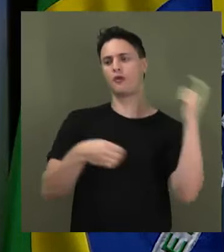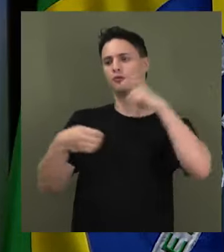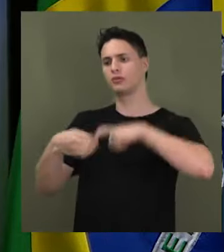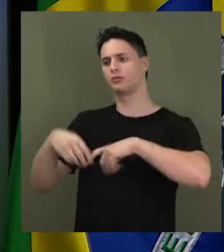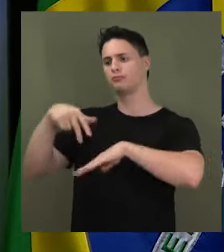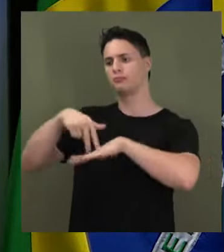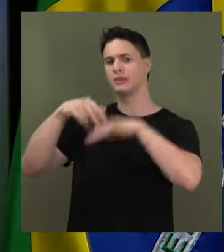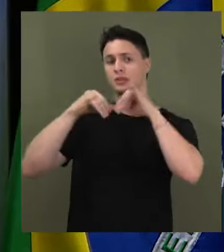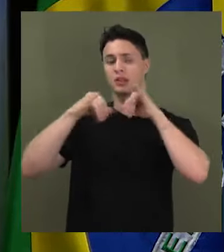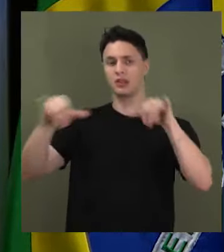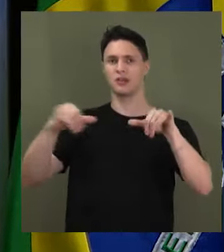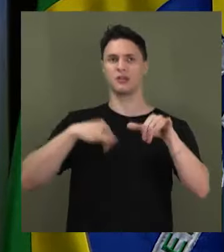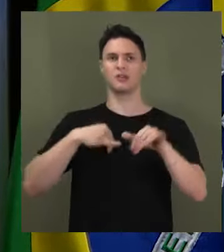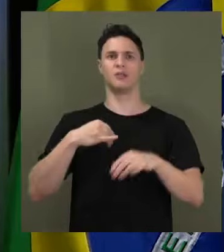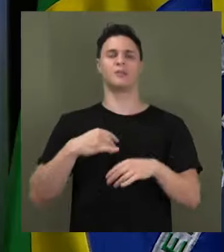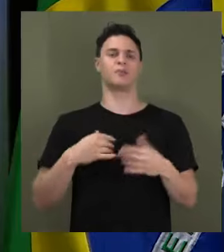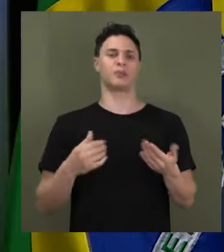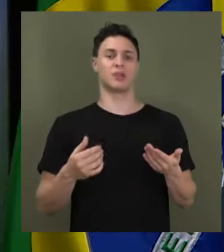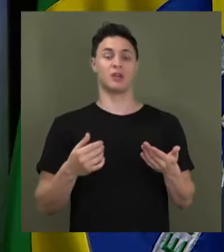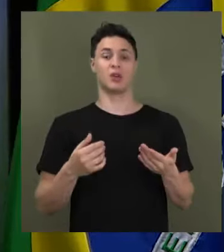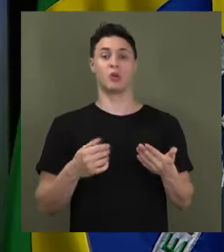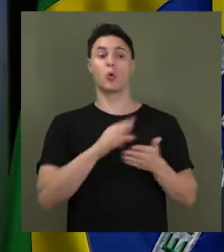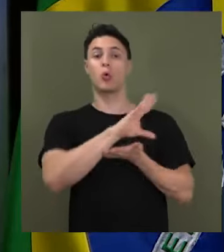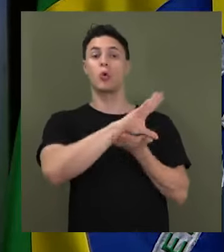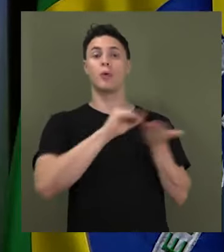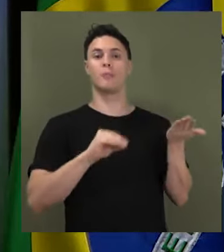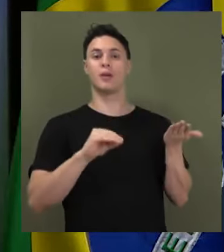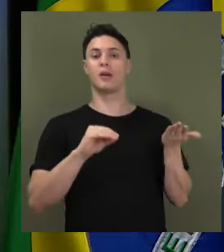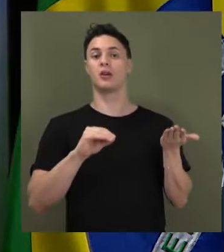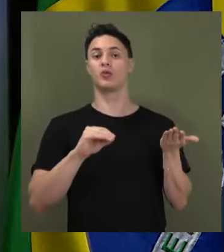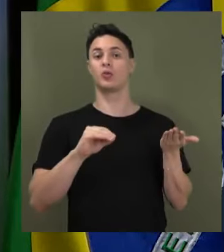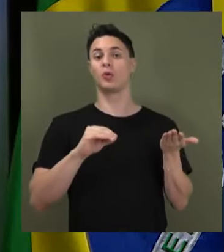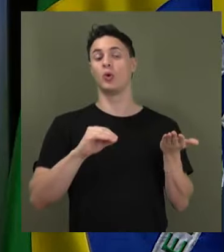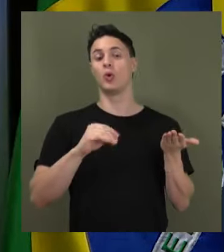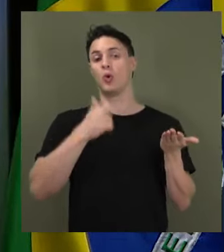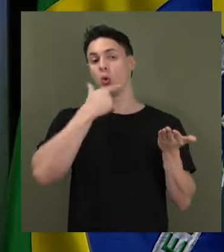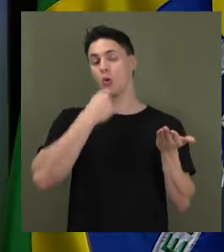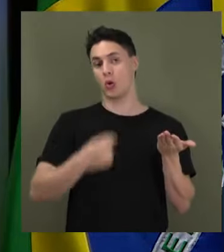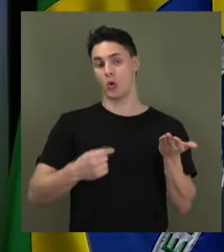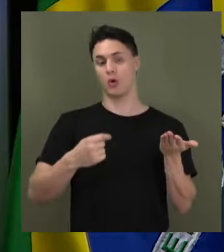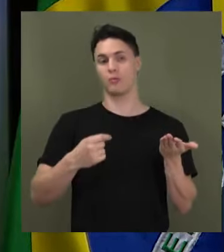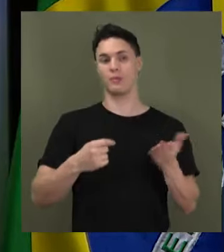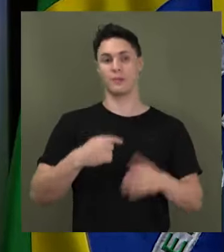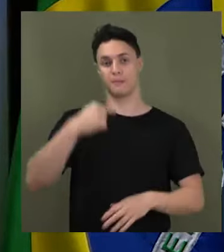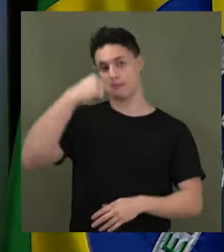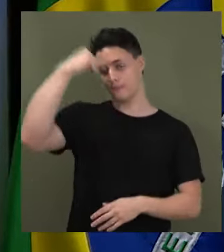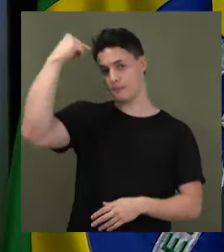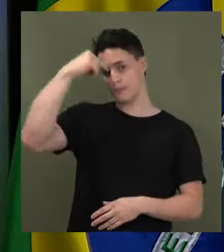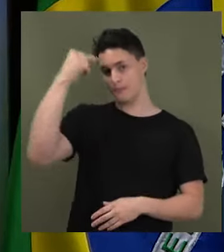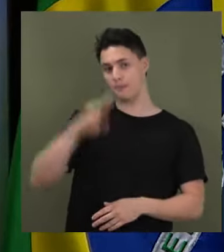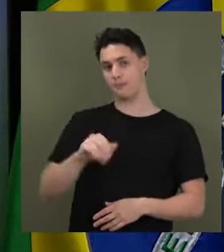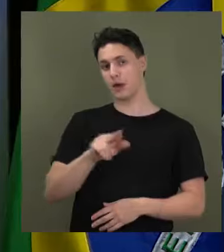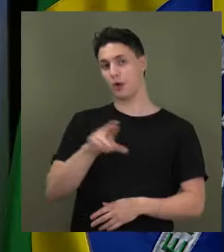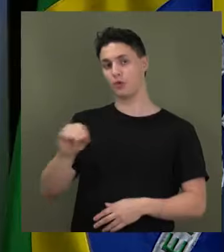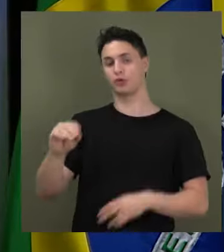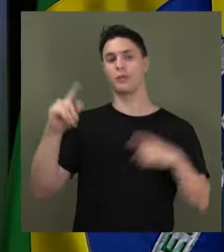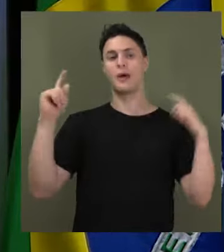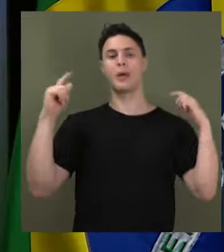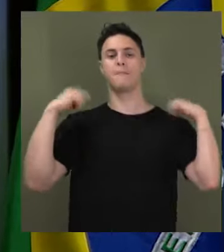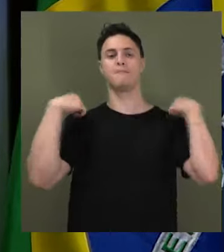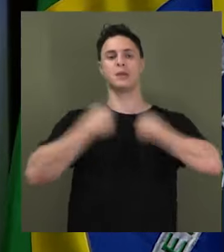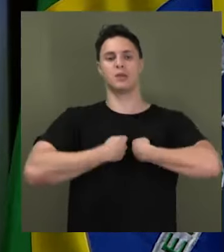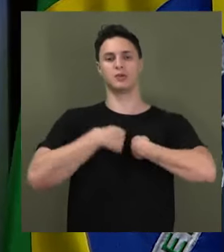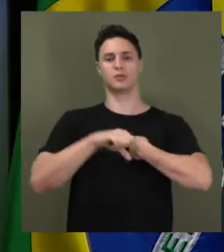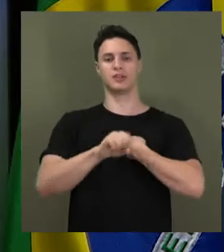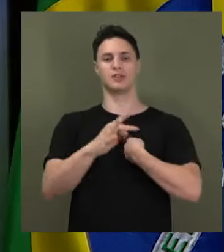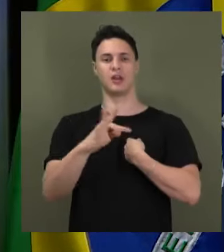reproduzindo uma fala indecorosa do atual presidente do STF, ministro Luiz Roberto